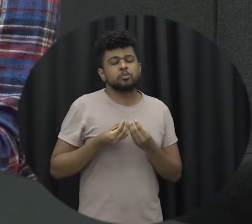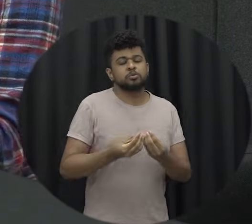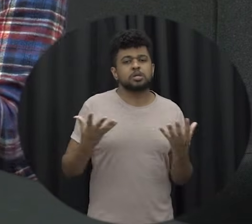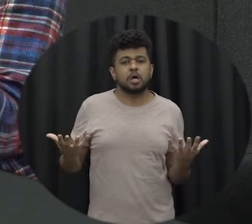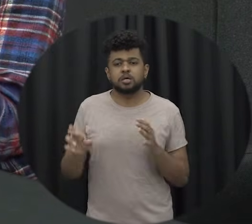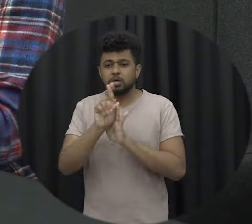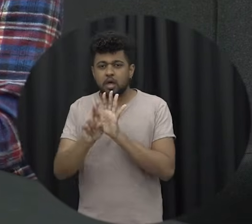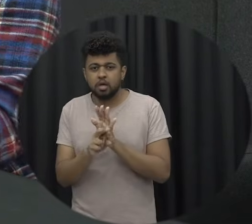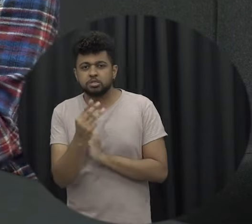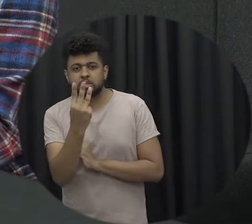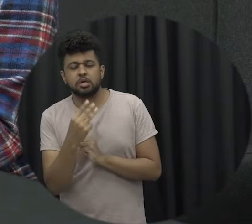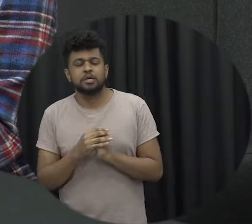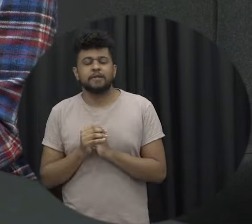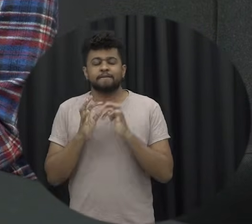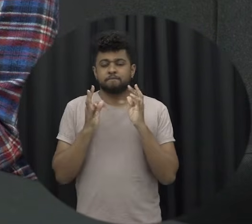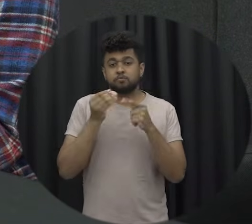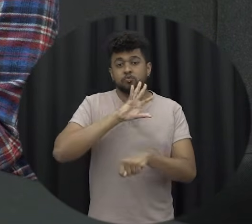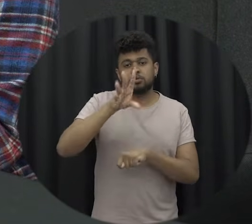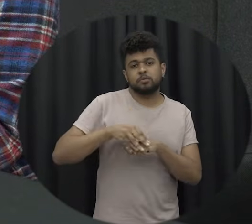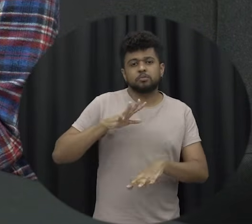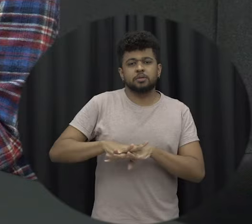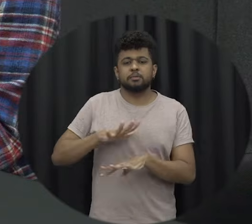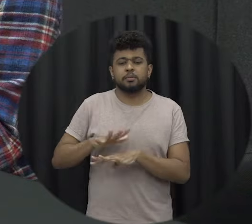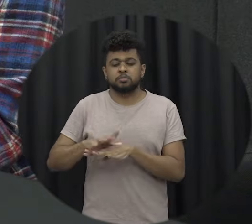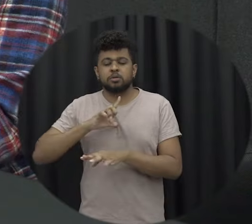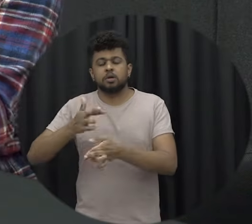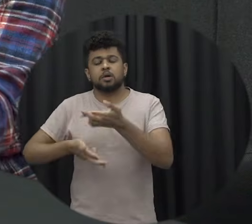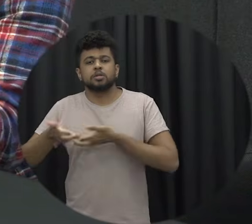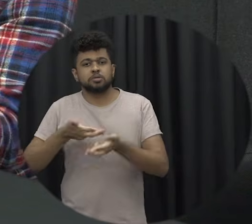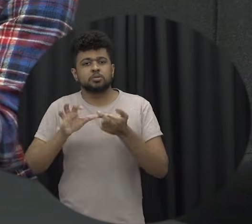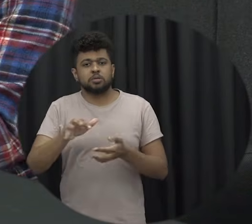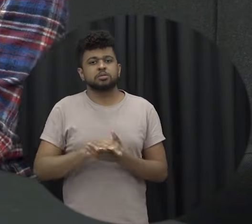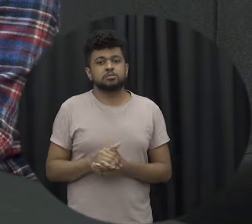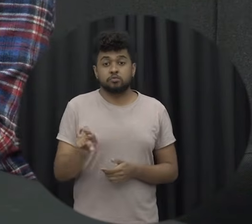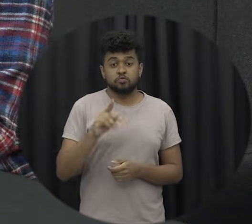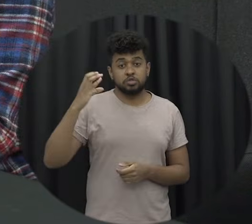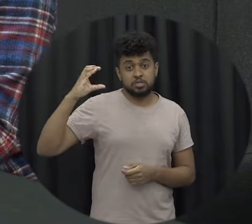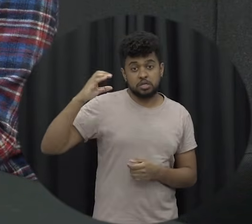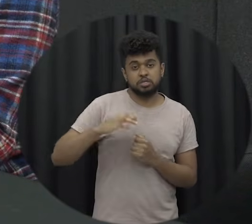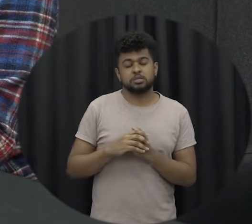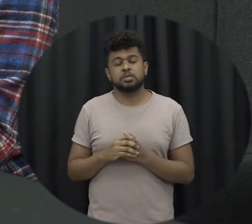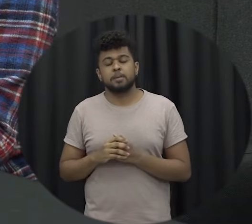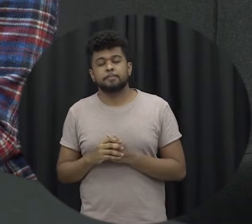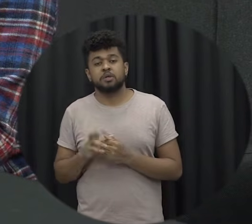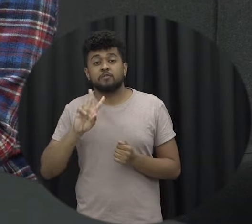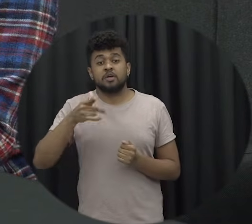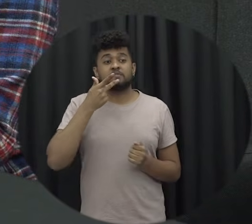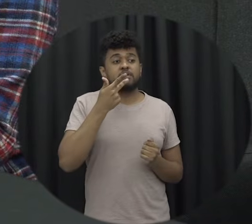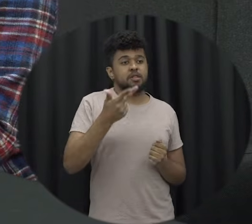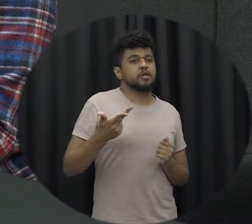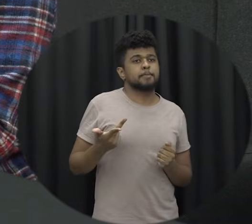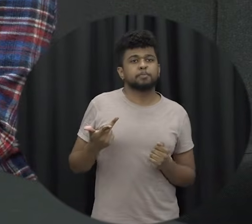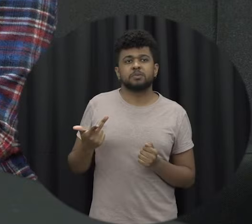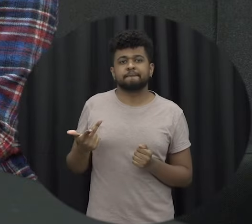regras de 3, né, todo um conhecimento matemático que está relacionado a isso. Professor de ciências, né, quando vai falar de